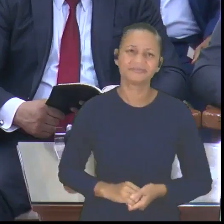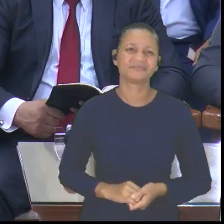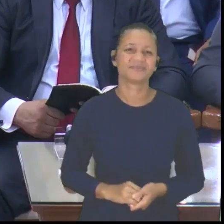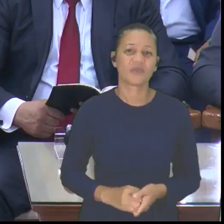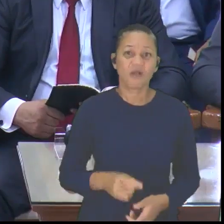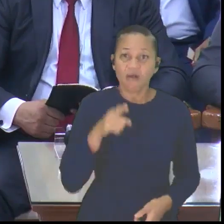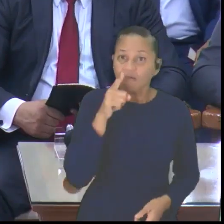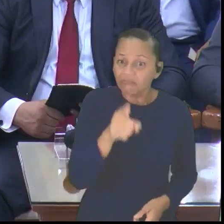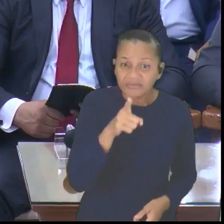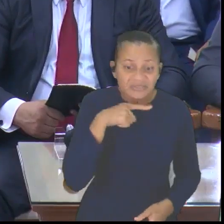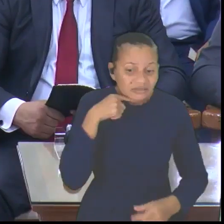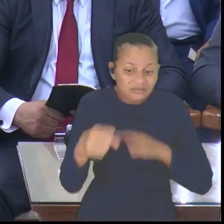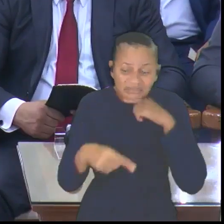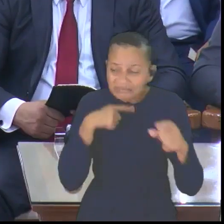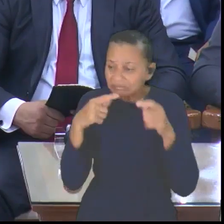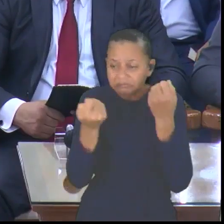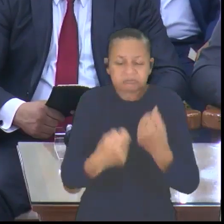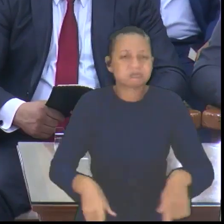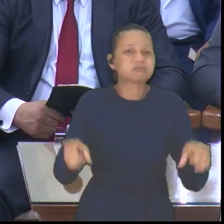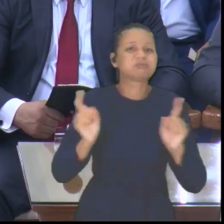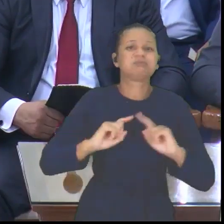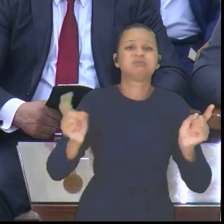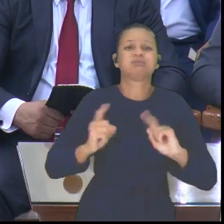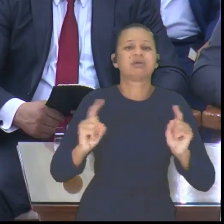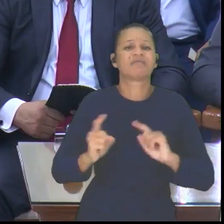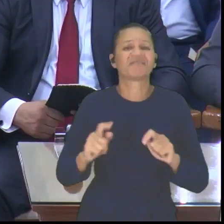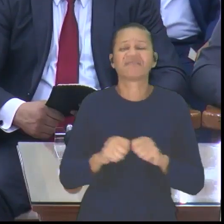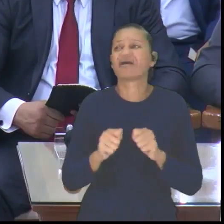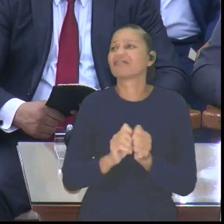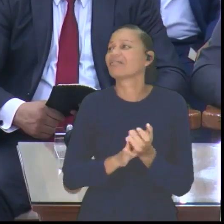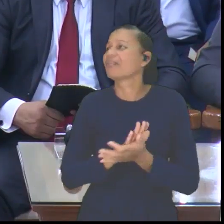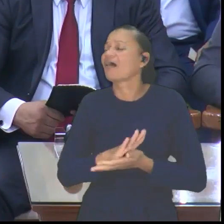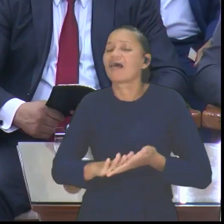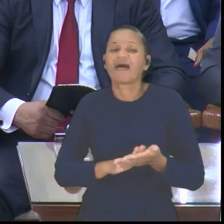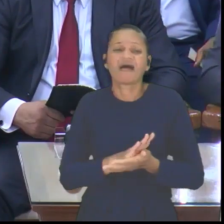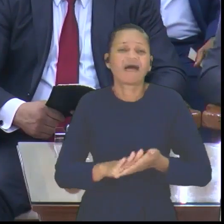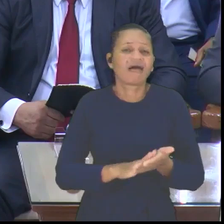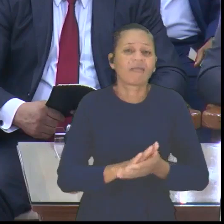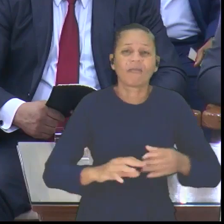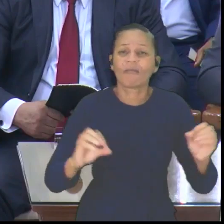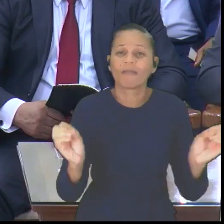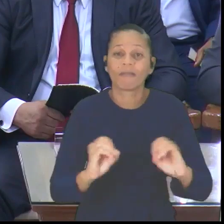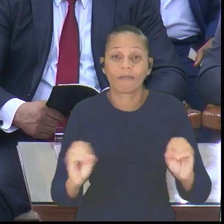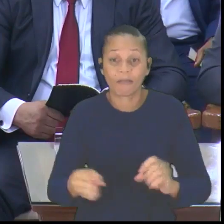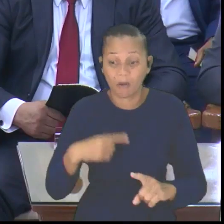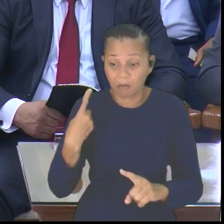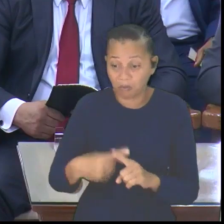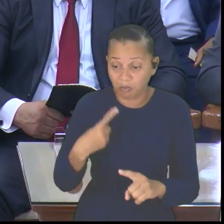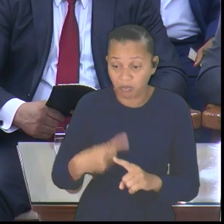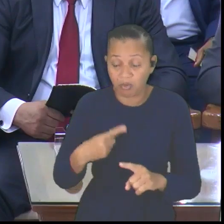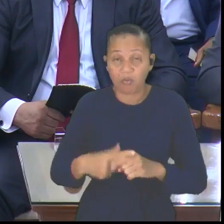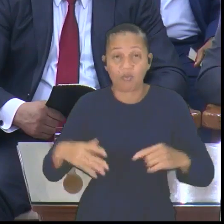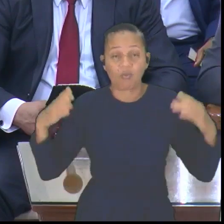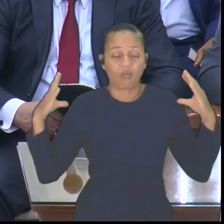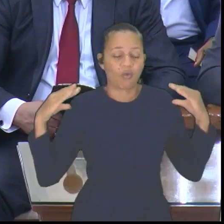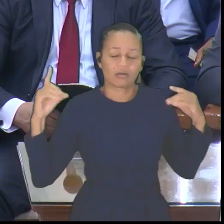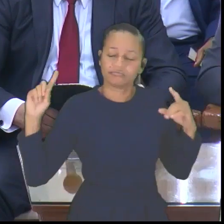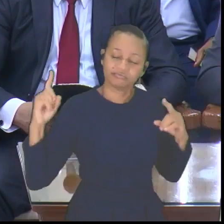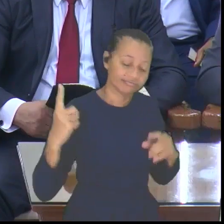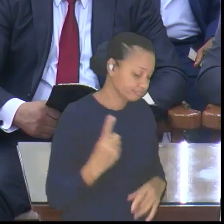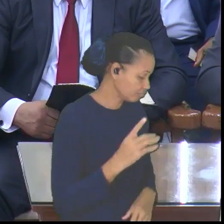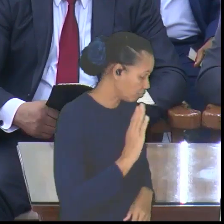E você não vai precisar fazer absolutamente nada. Porque quando o anjo tocou e disse,